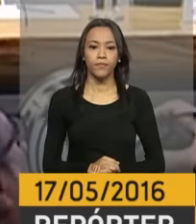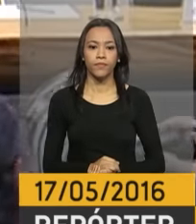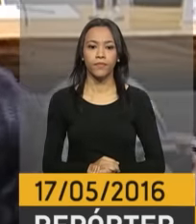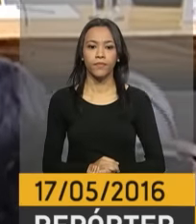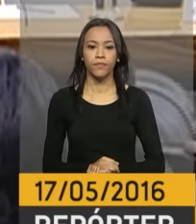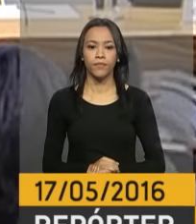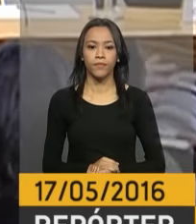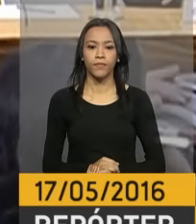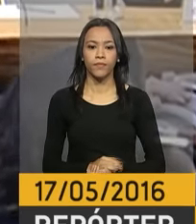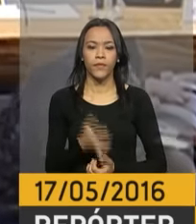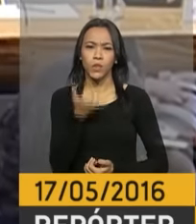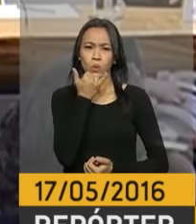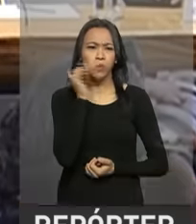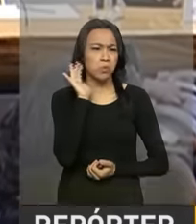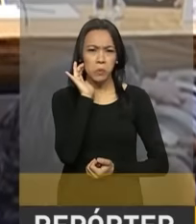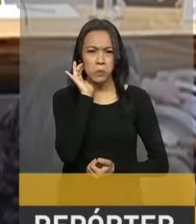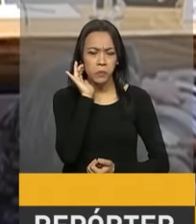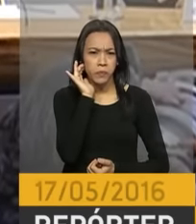Desculpe.